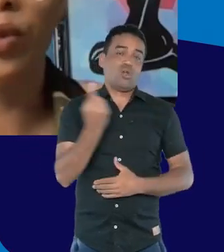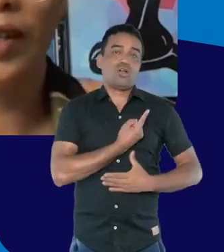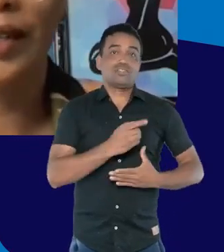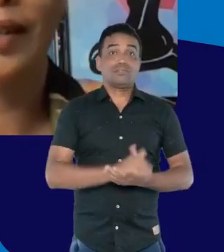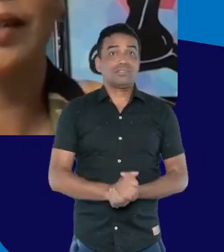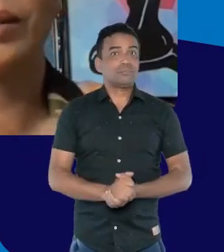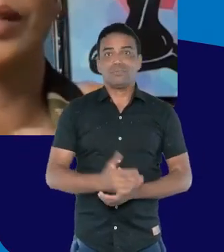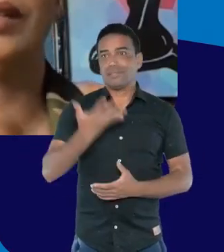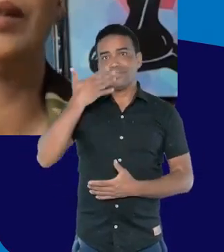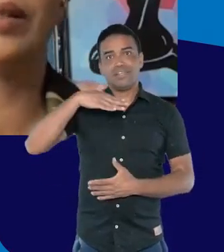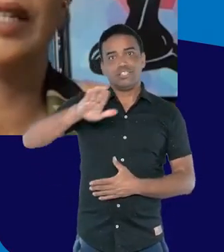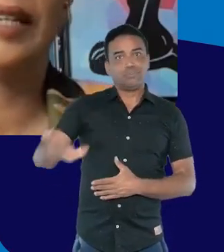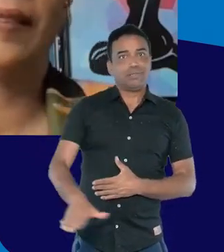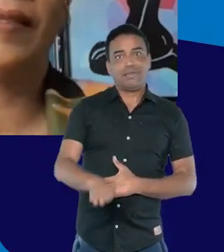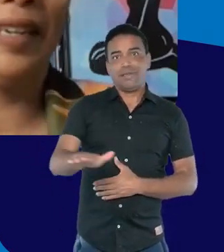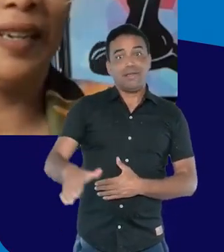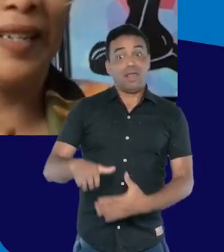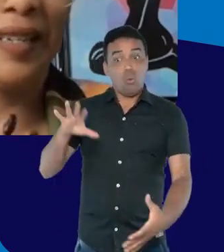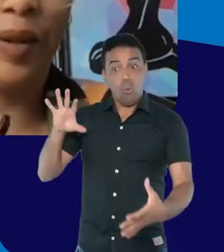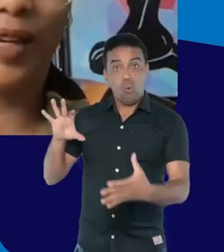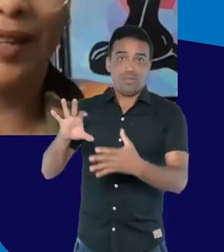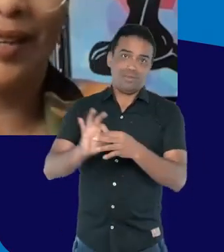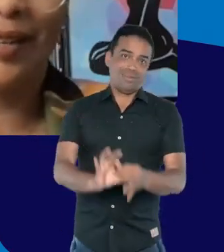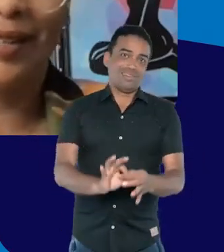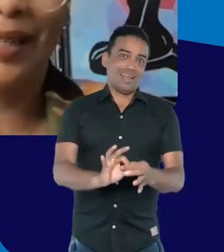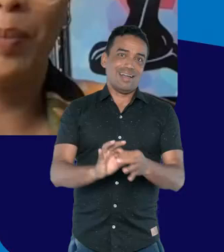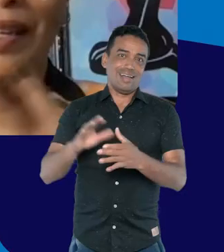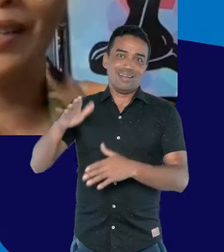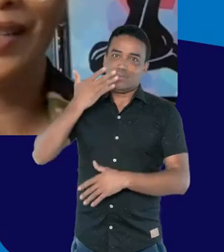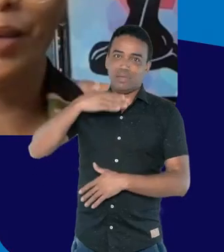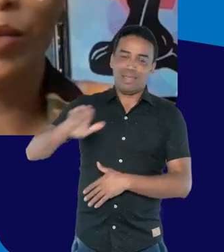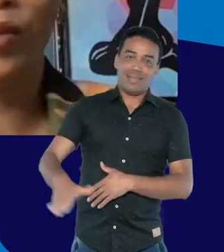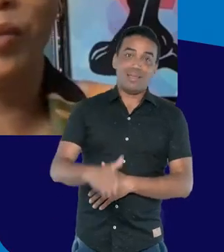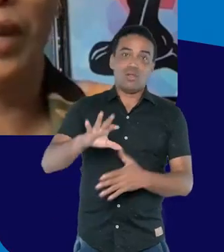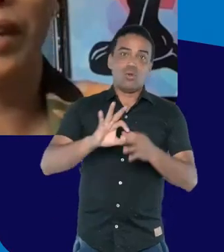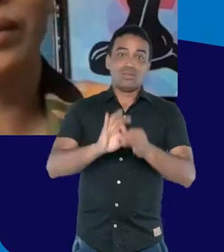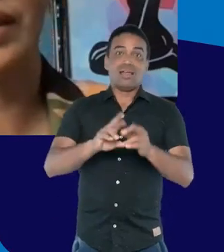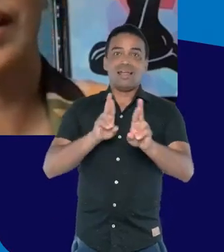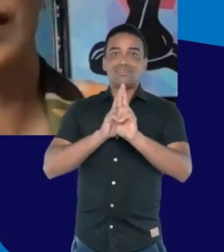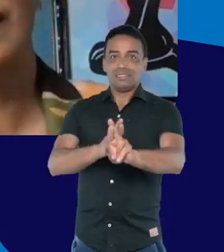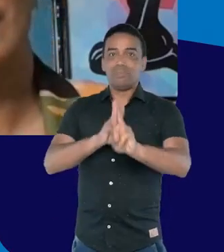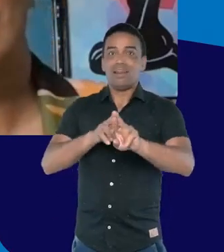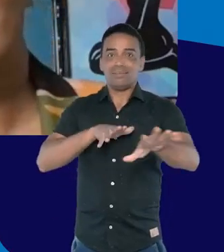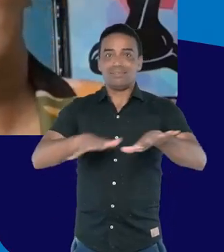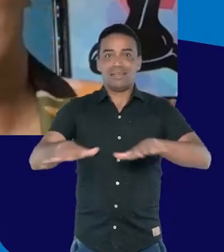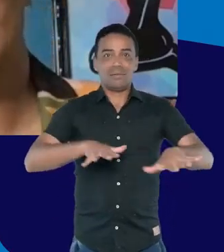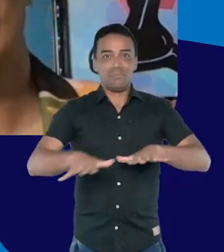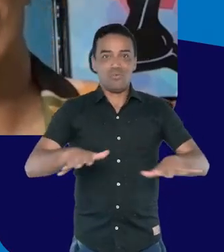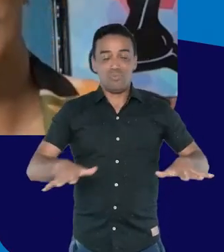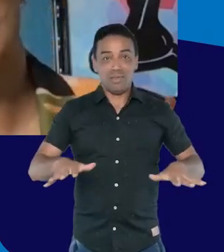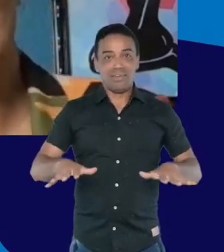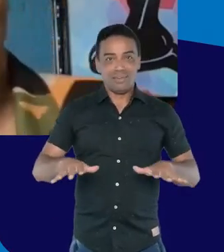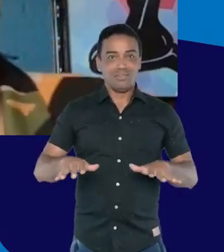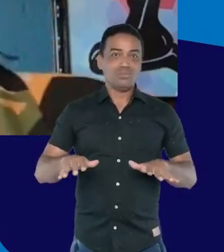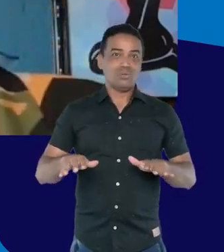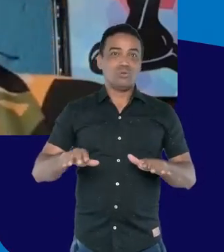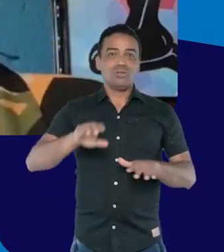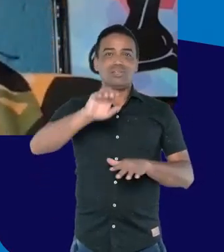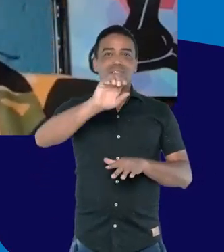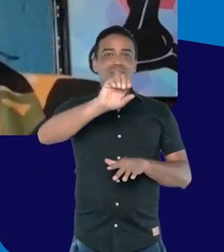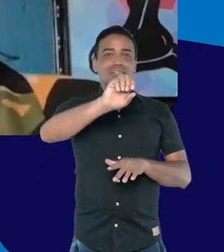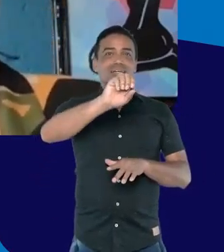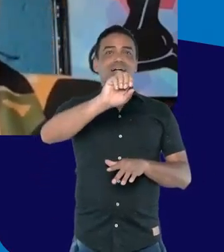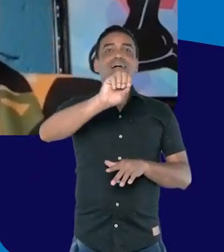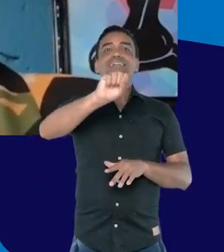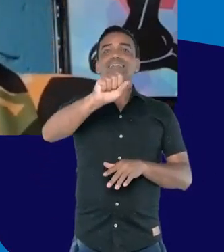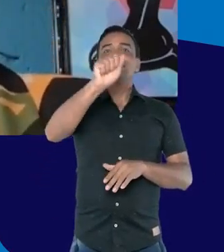eu sou muito conectada com isso. Falei que essa história da esperança em movimento, né? O Santo Agostinho, que está no